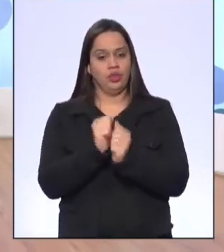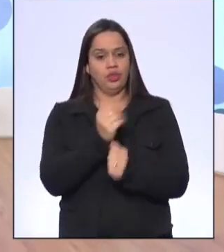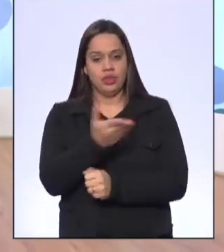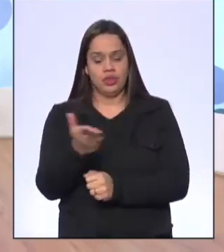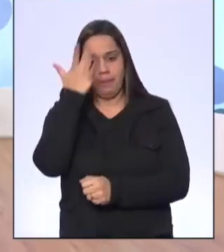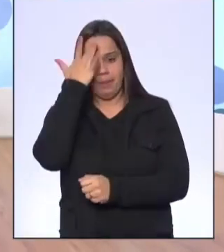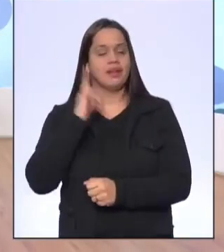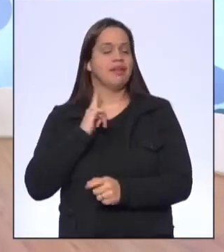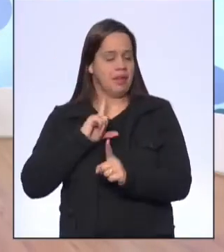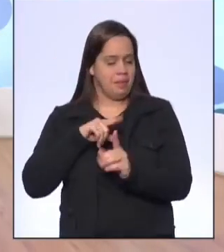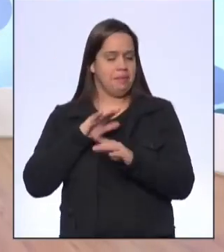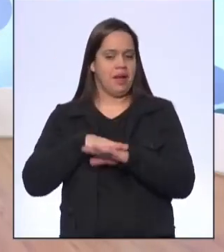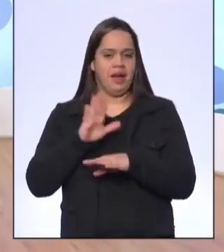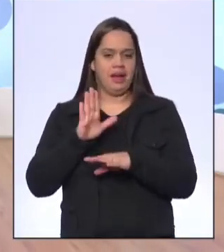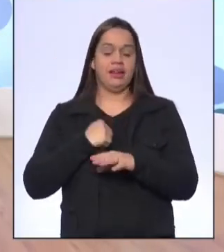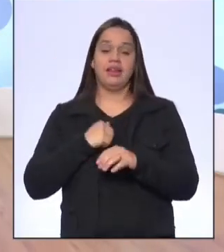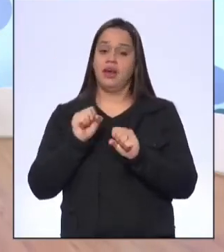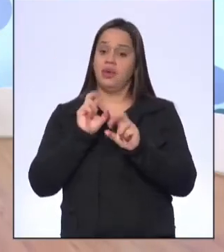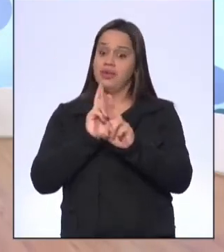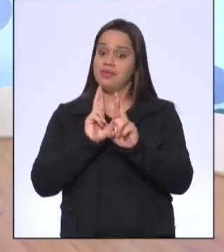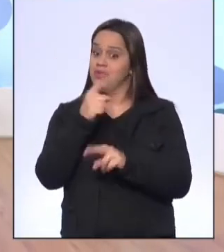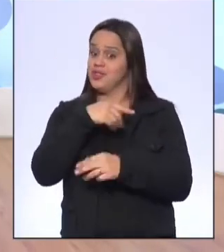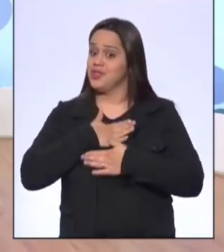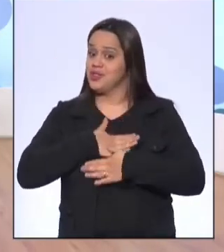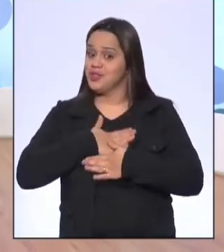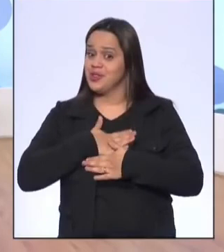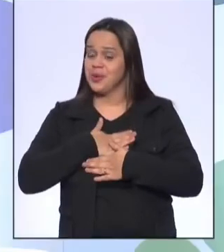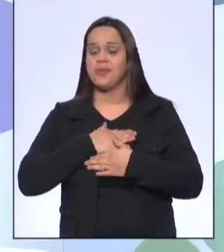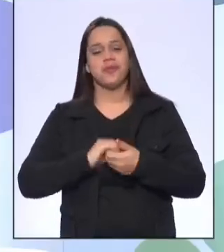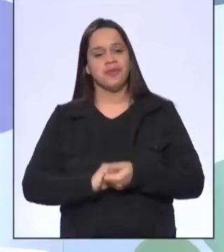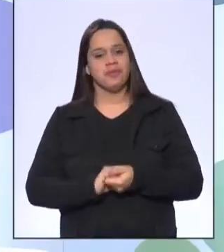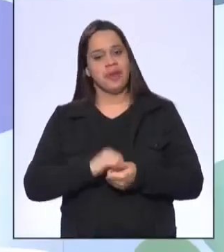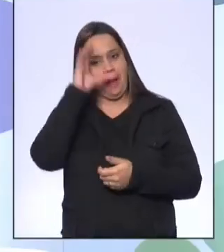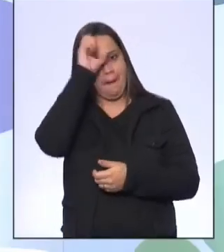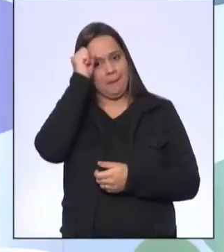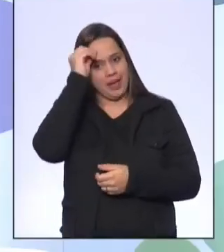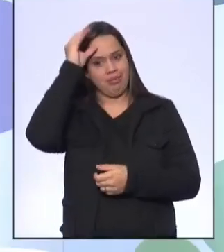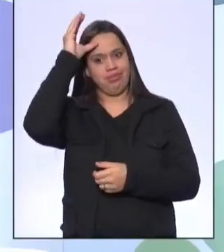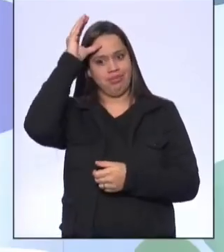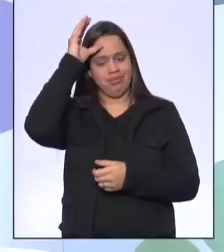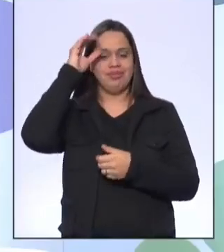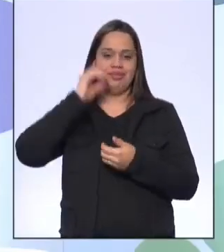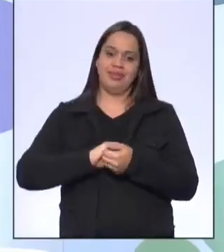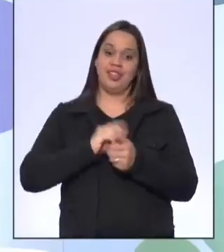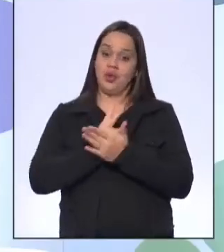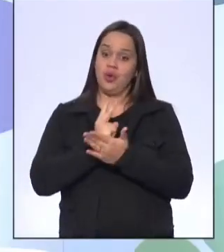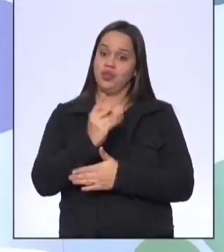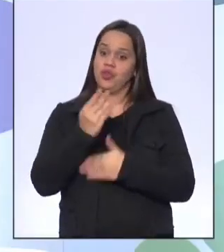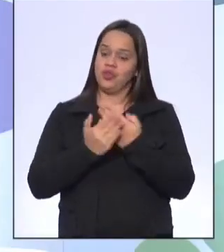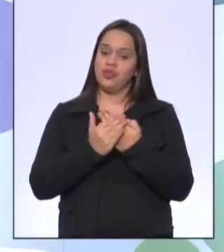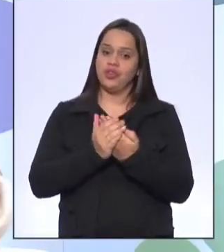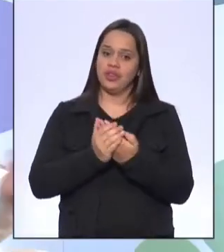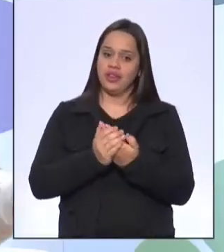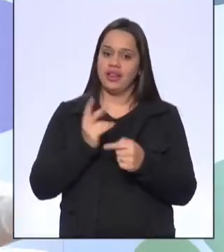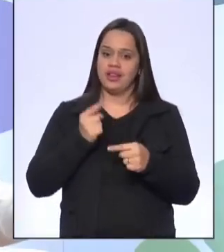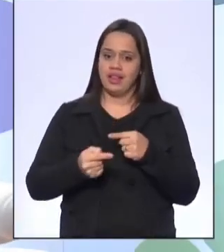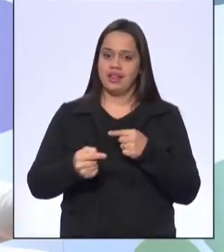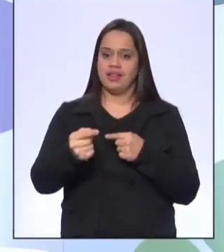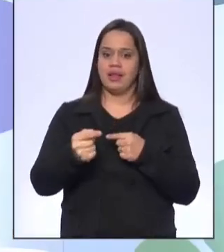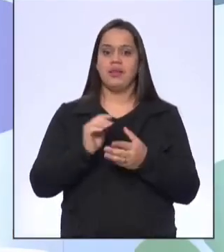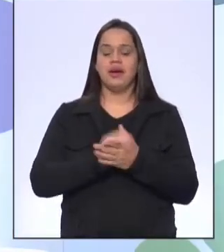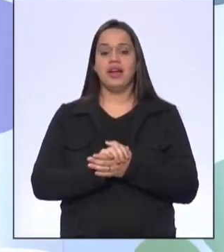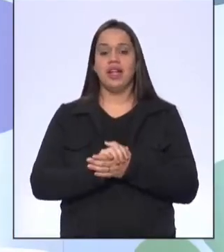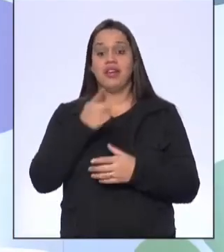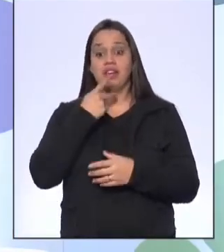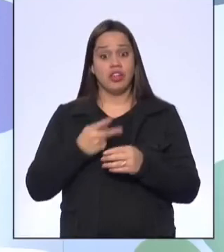tem mais. Espero que eles tenham gostado, né, Rafa? É isso aí. Tenham aprendido. E continuem seus estudos, né? Essa semana a gente vai chamar de